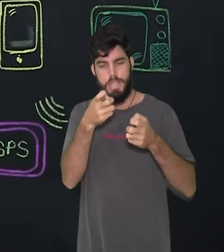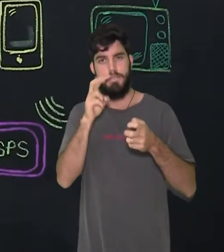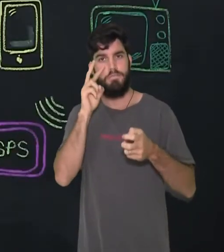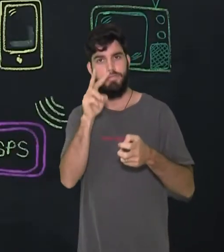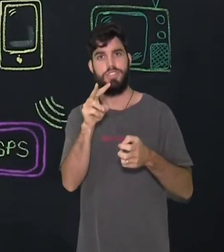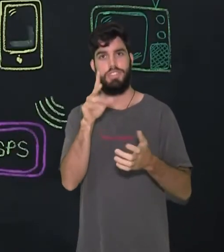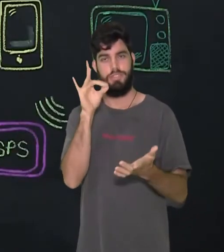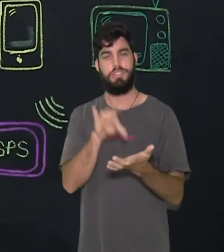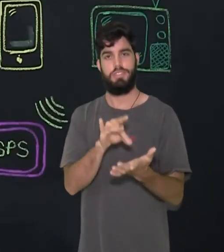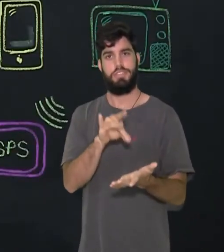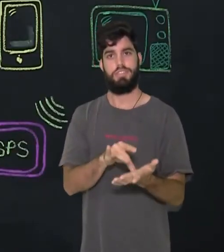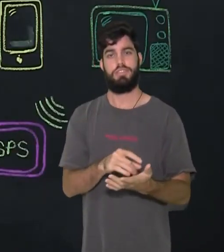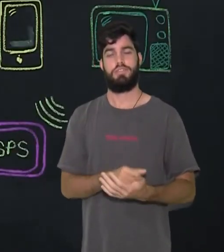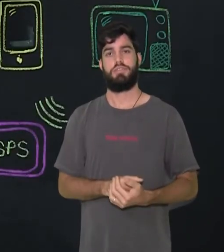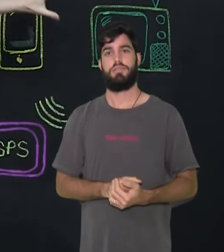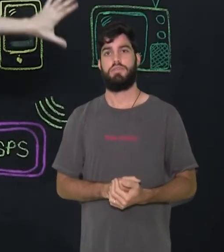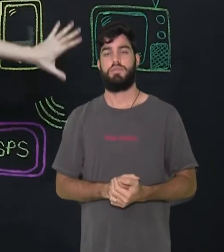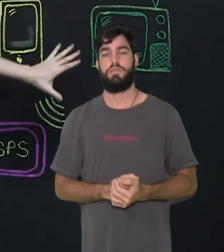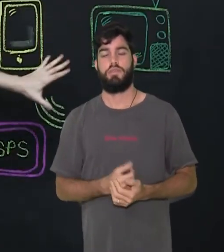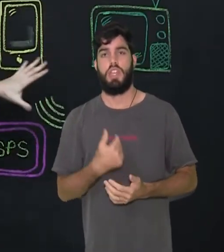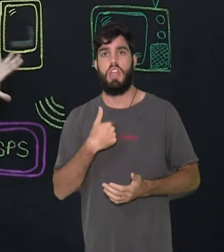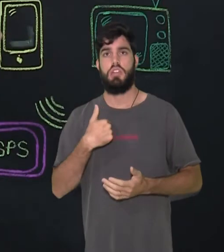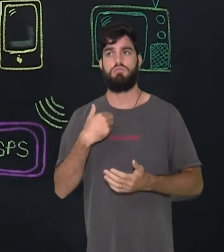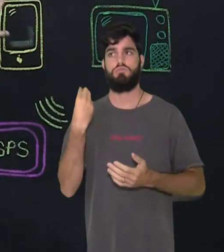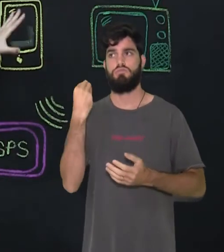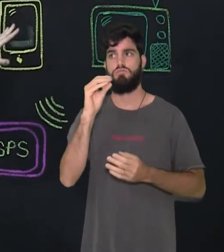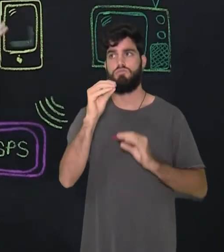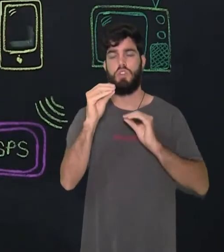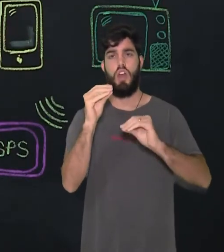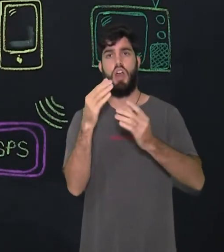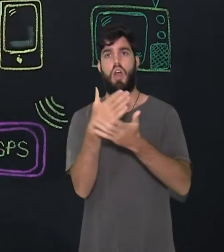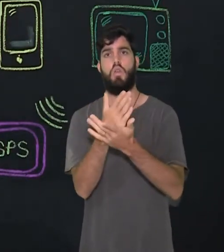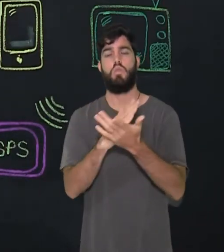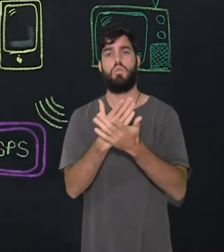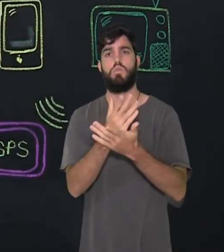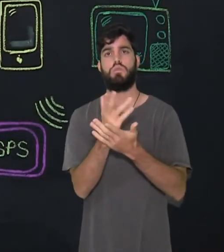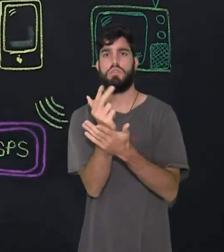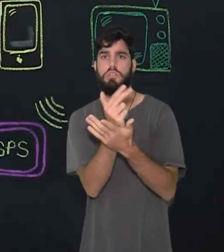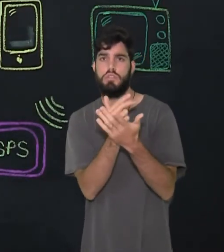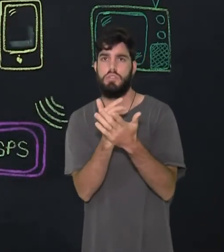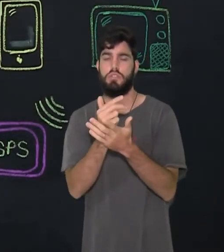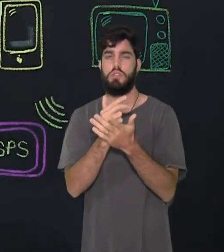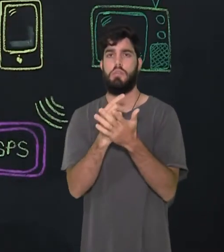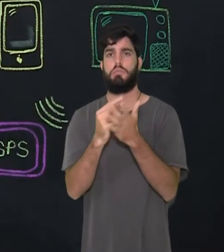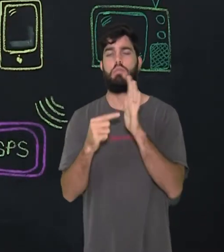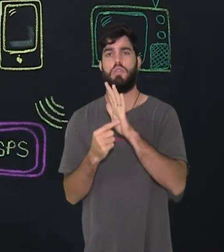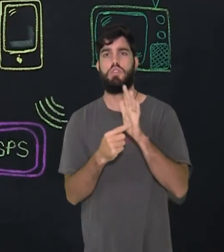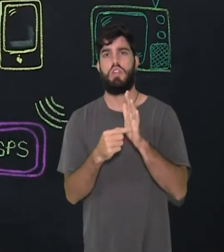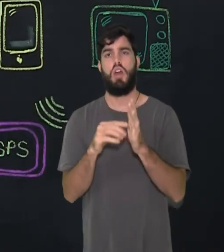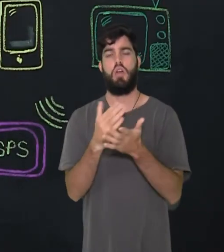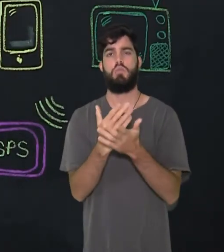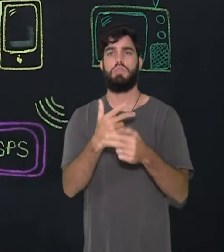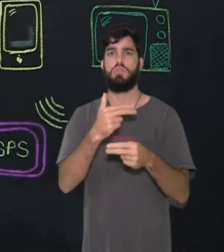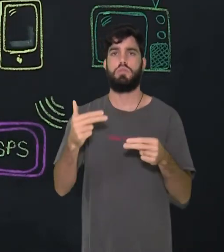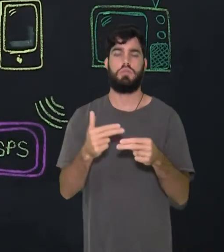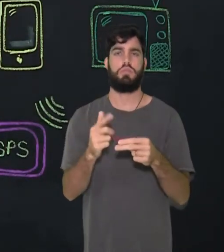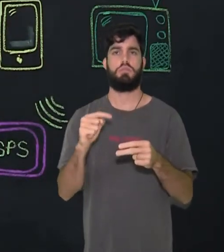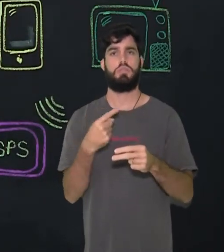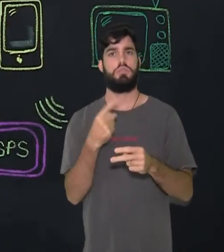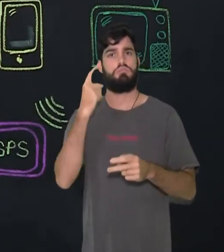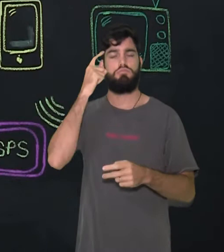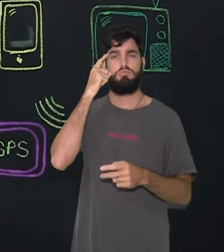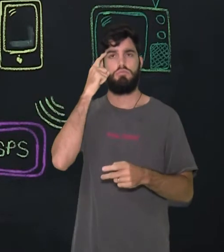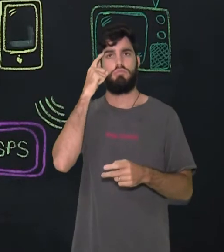da imagem e do som. Coloquei aqui alguns desenhos só para simular alguns aparelhos para a gente pensar sobre